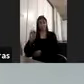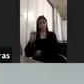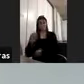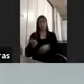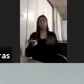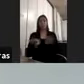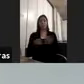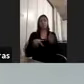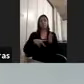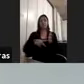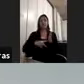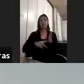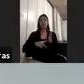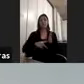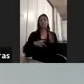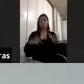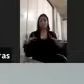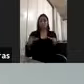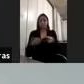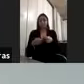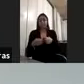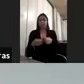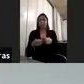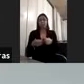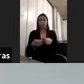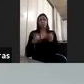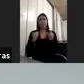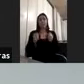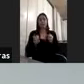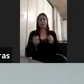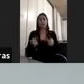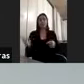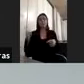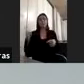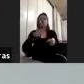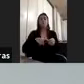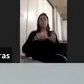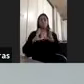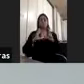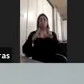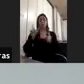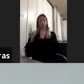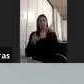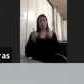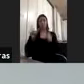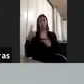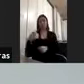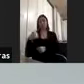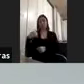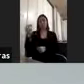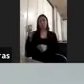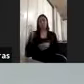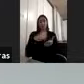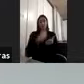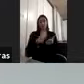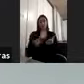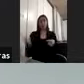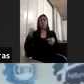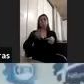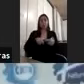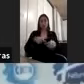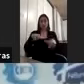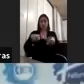metalúrgicos. Para quê? Para poder readmitir os empregados que foram demitidos e, ao mesmo tempo, claro, abrir uma mesa de